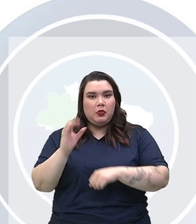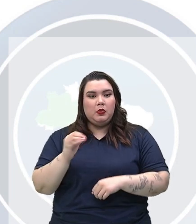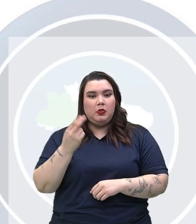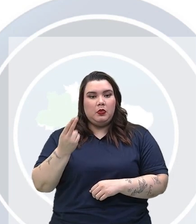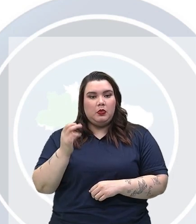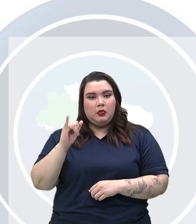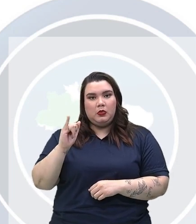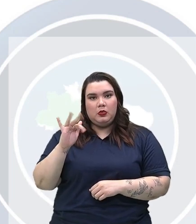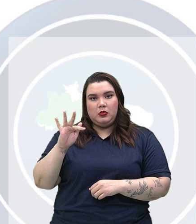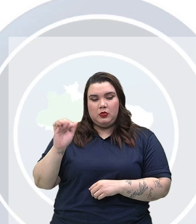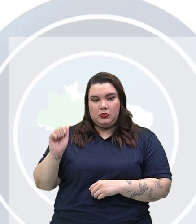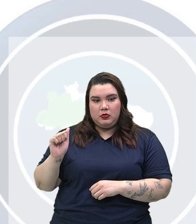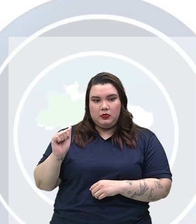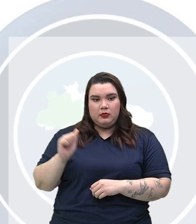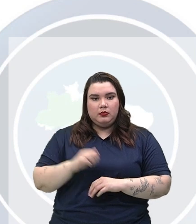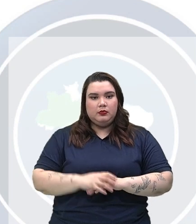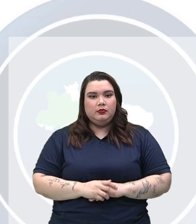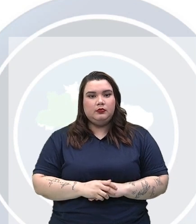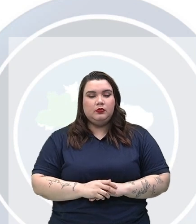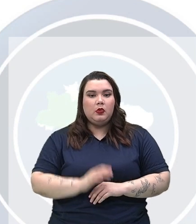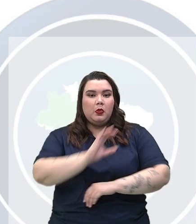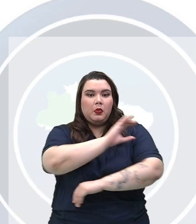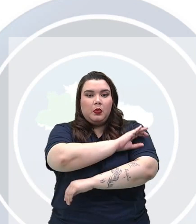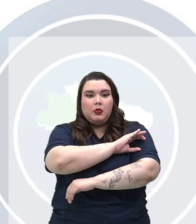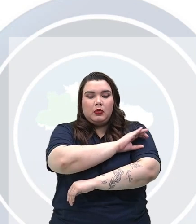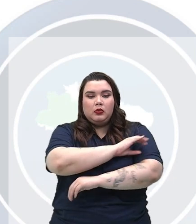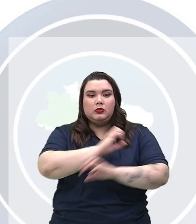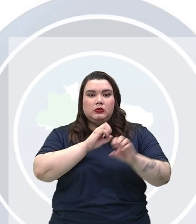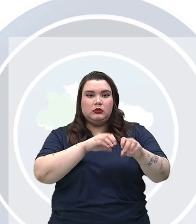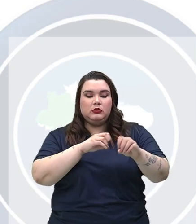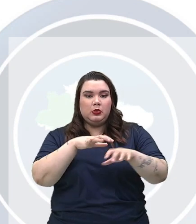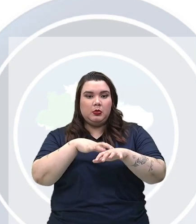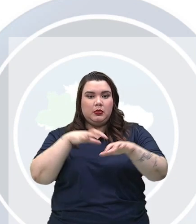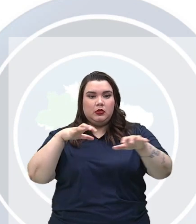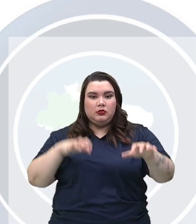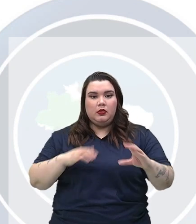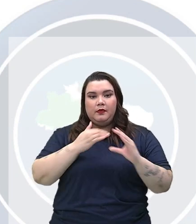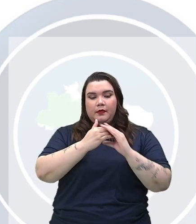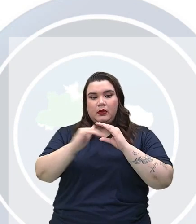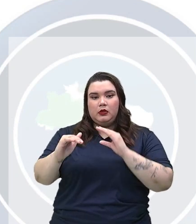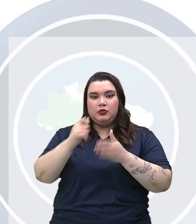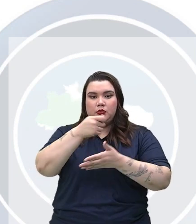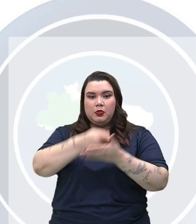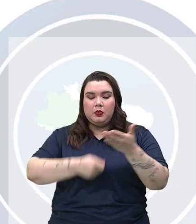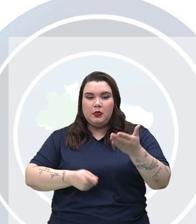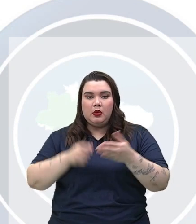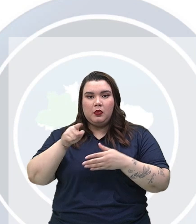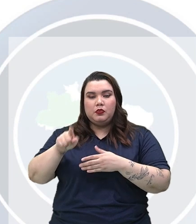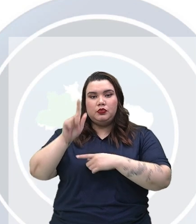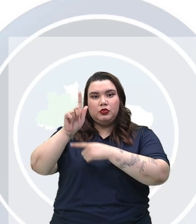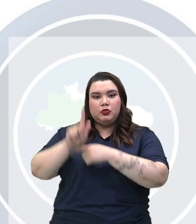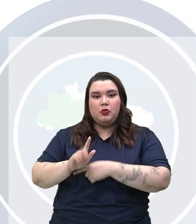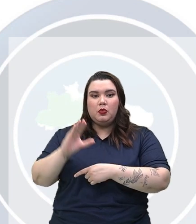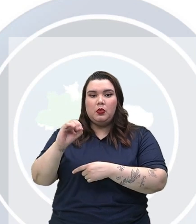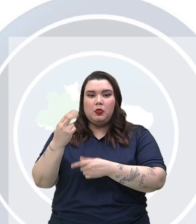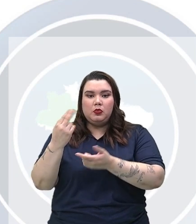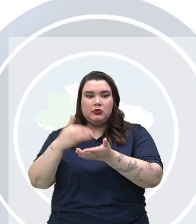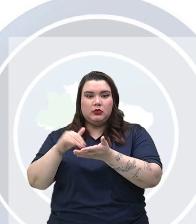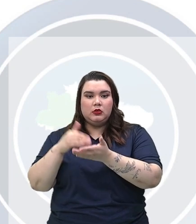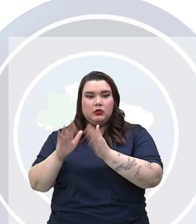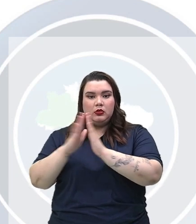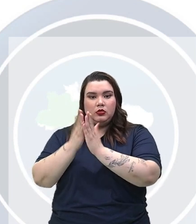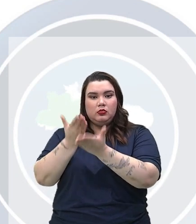componente curricular. O coordenador do ensino mediado envia as fichas ao gestor ou secretário